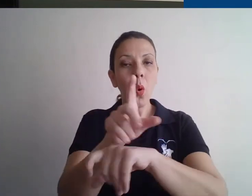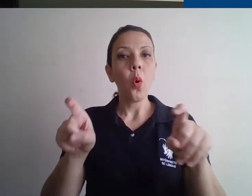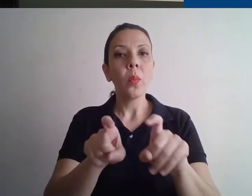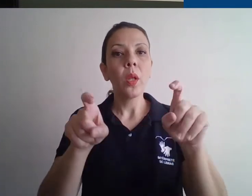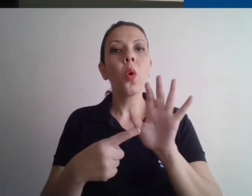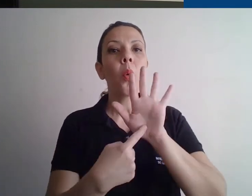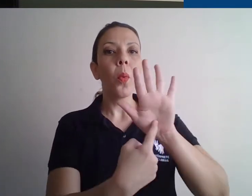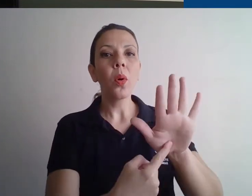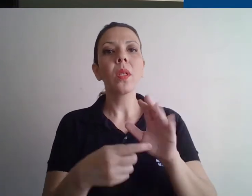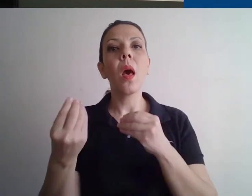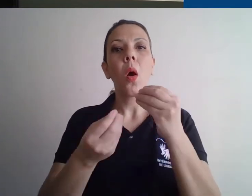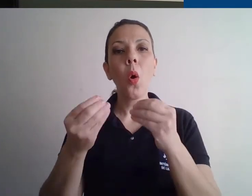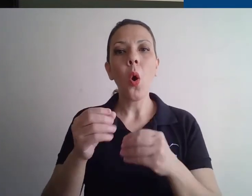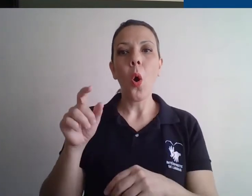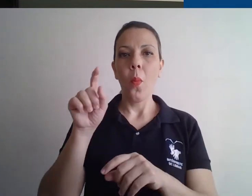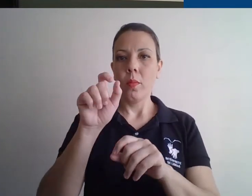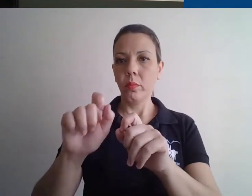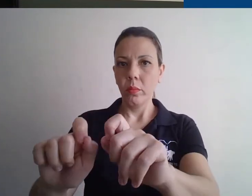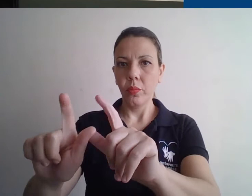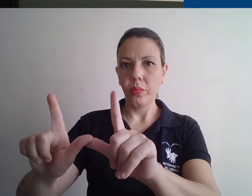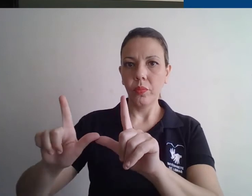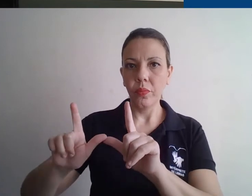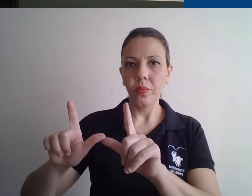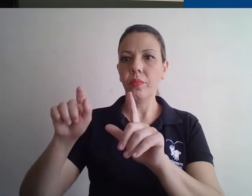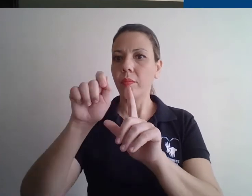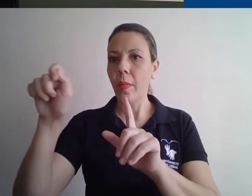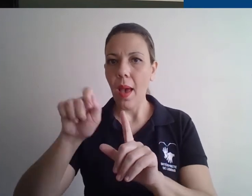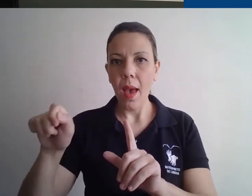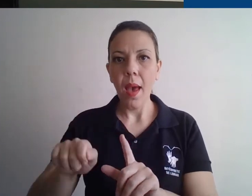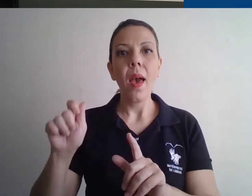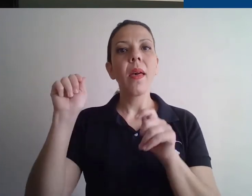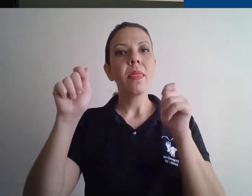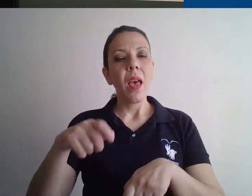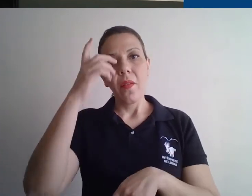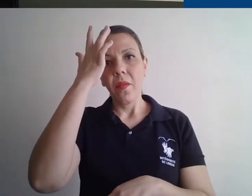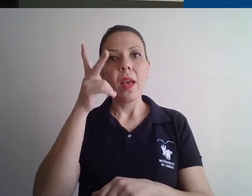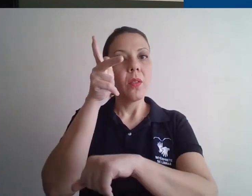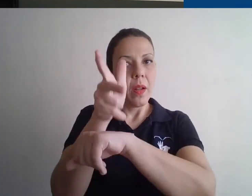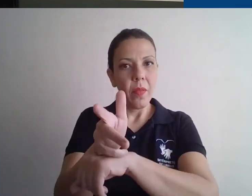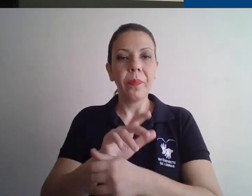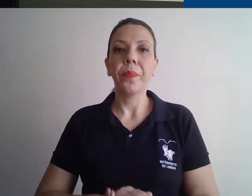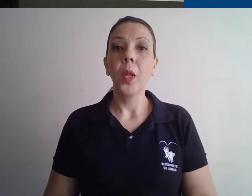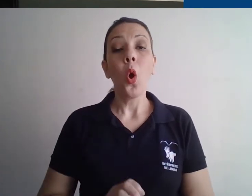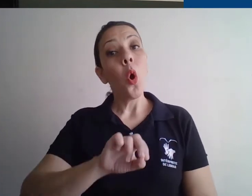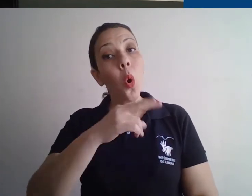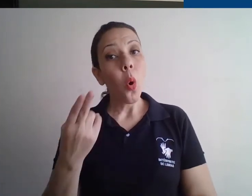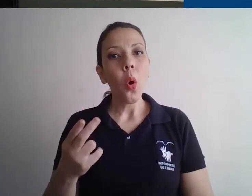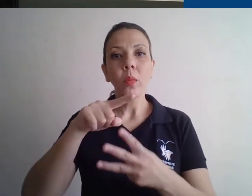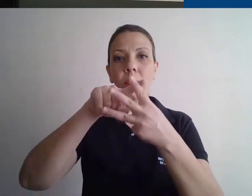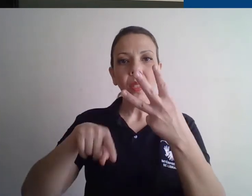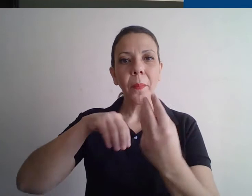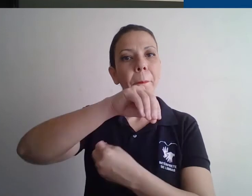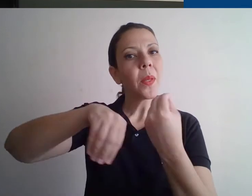você consegue dar zoom, aproximar, marcar coisas no texto, por exemplo, e fazer uma aula bem prática e ao vivo mesmo. E além de tudo isso, você